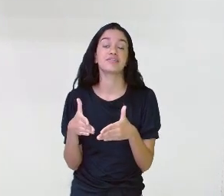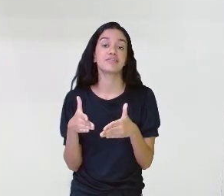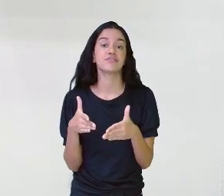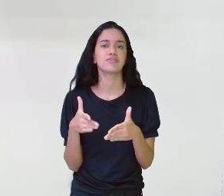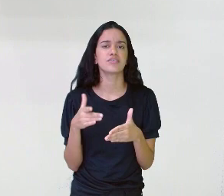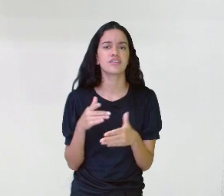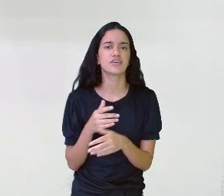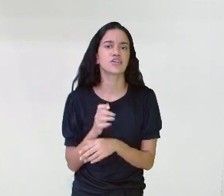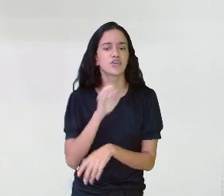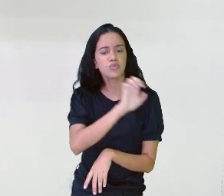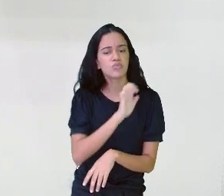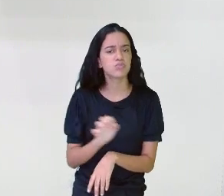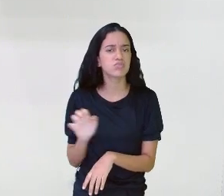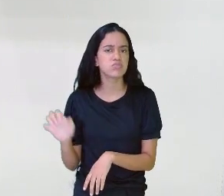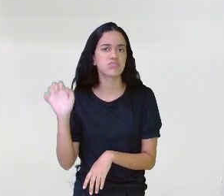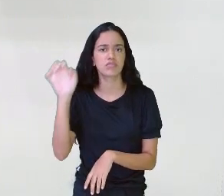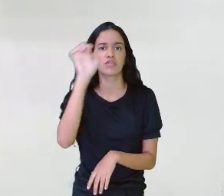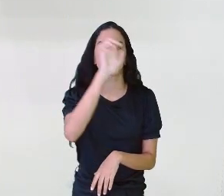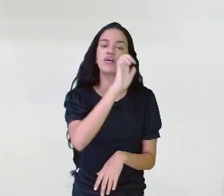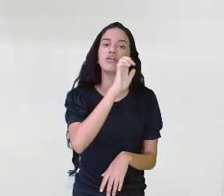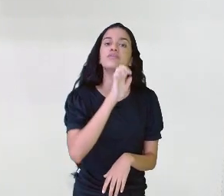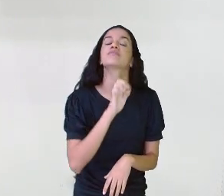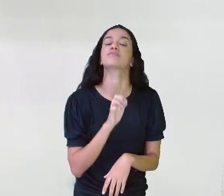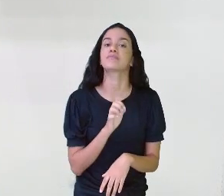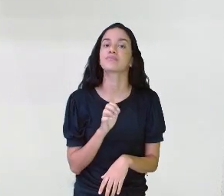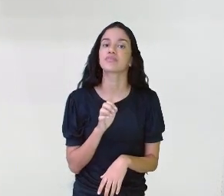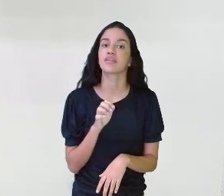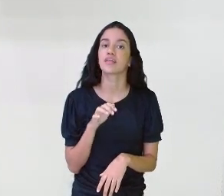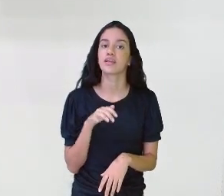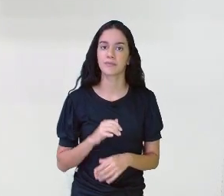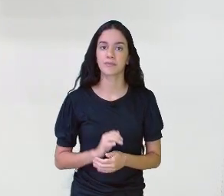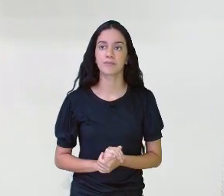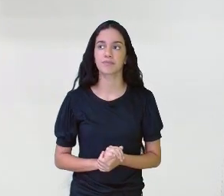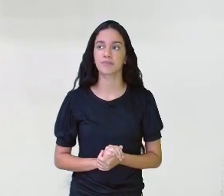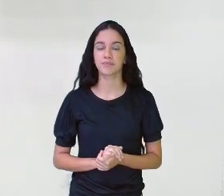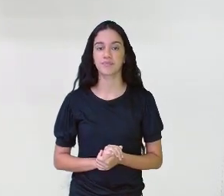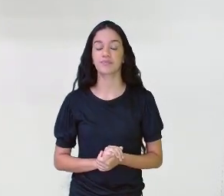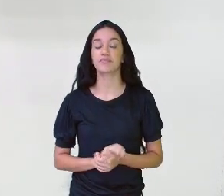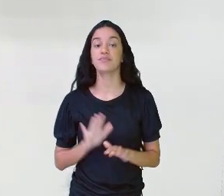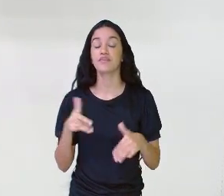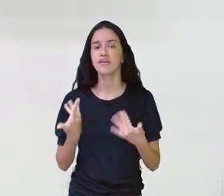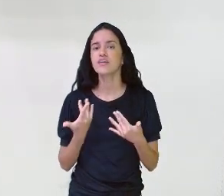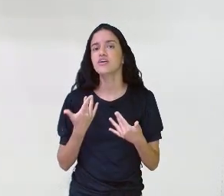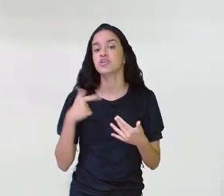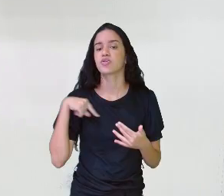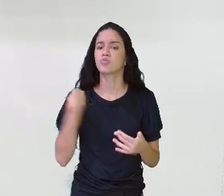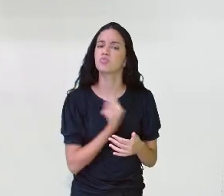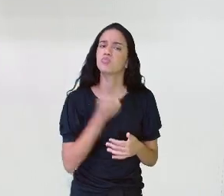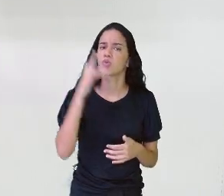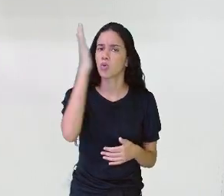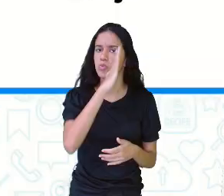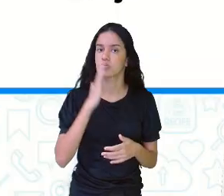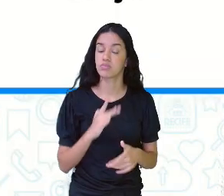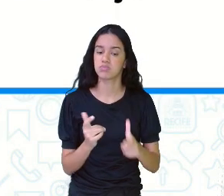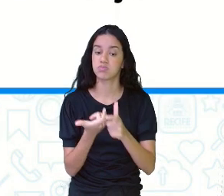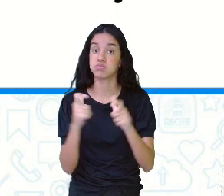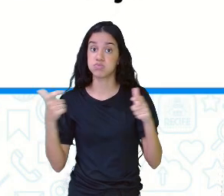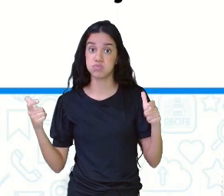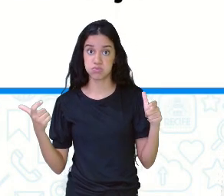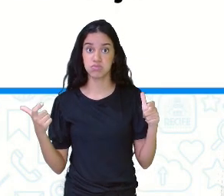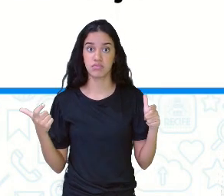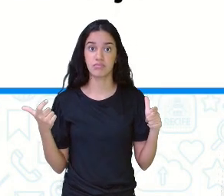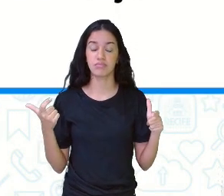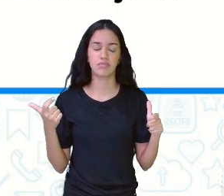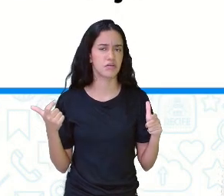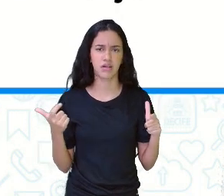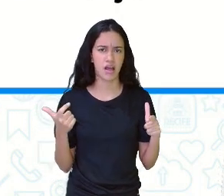que os estados pertençam a determinada região. Falar que nosso Brasil é um gigante não é